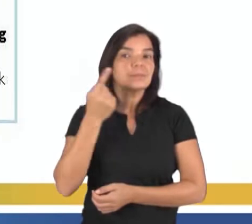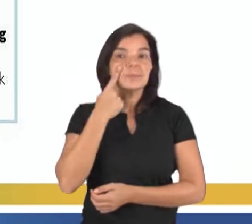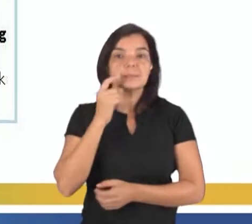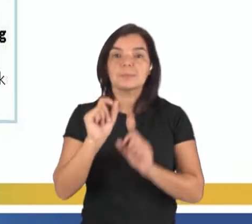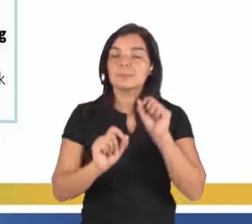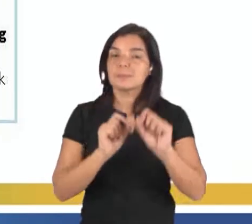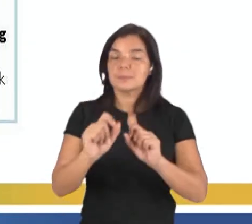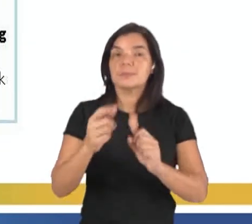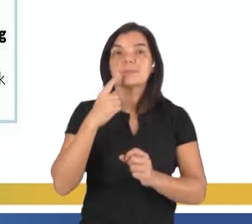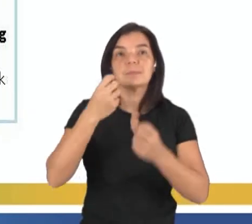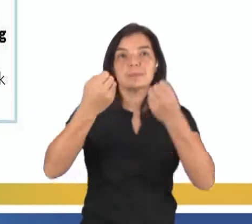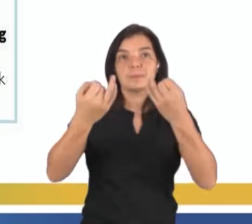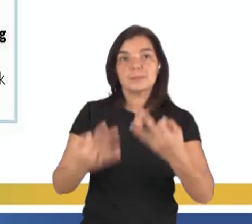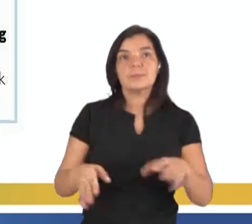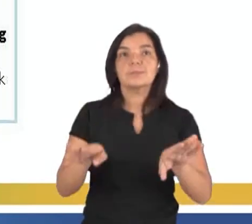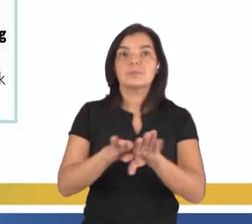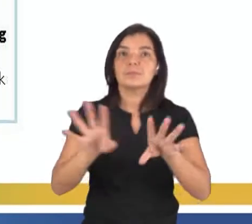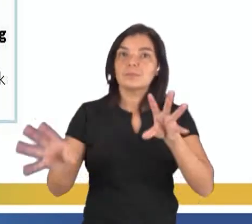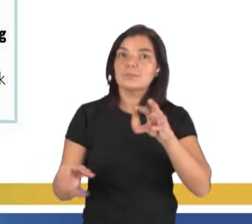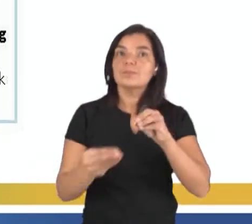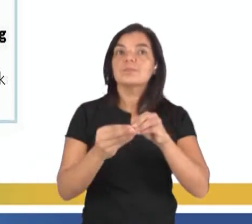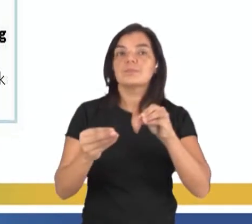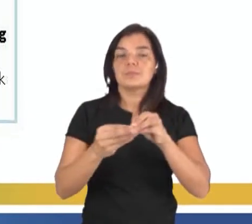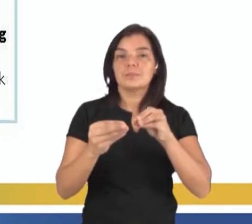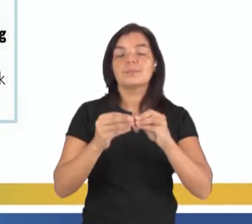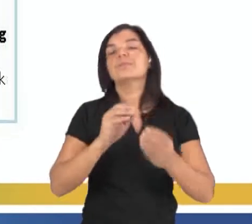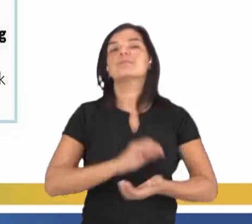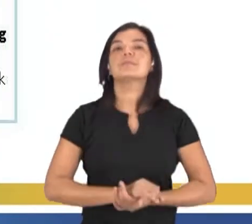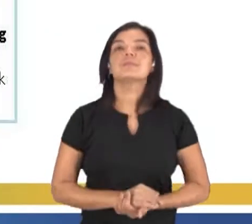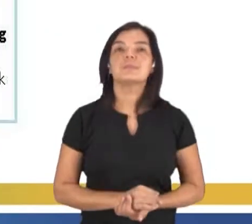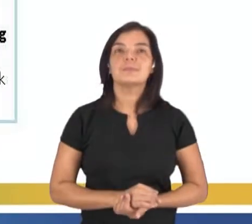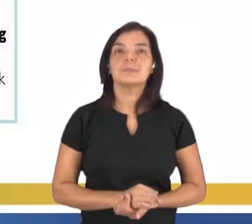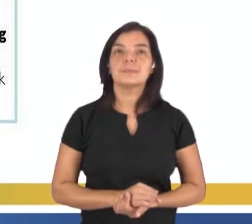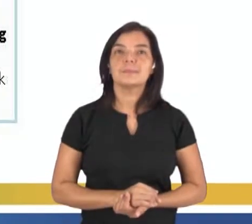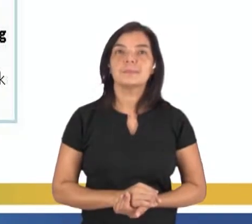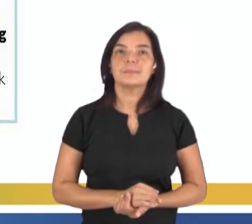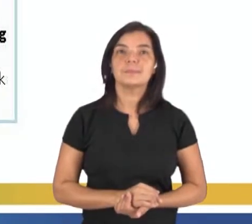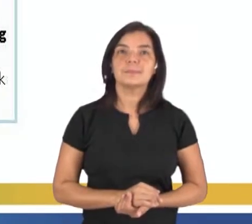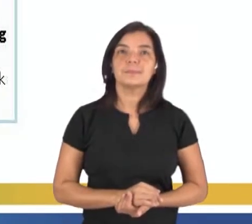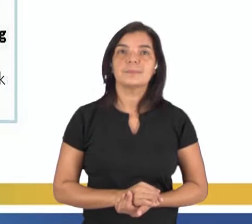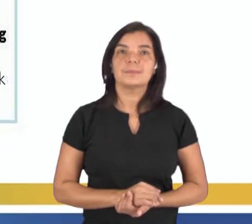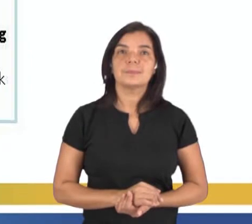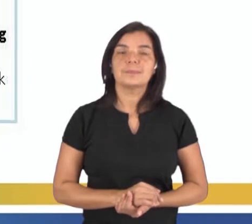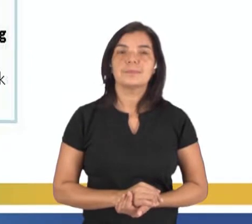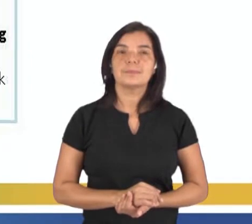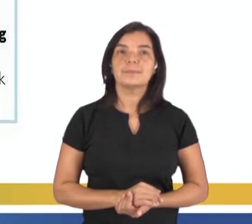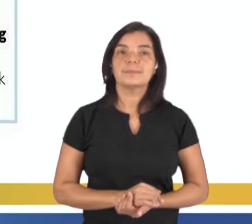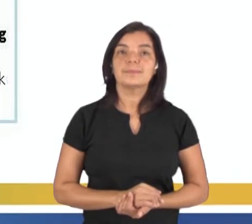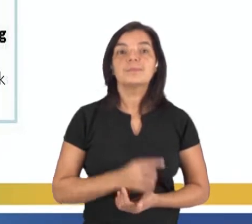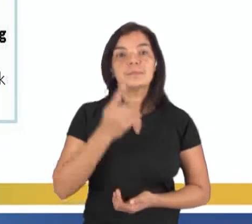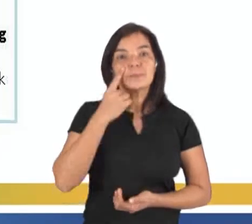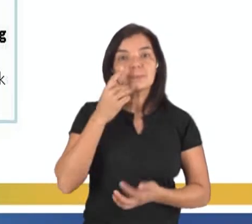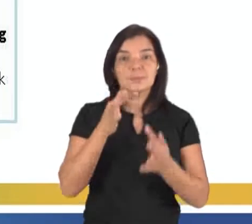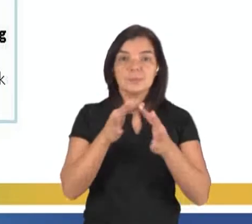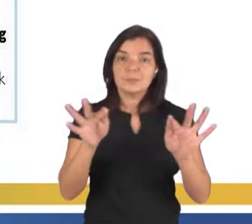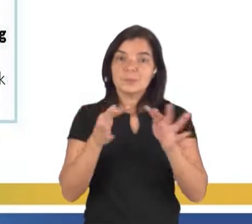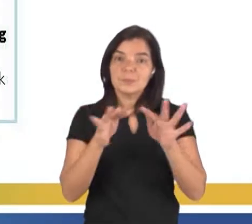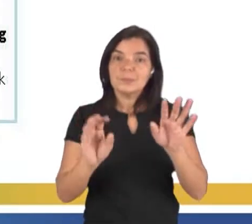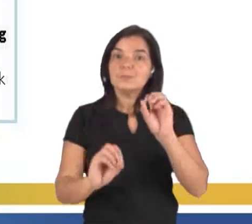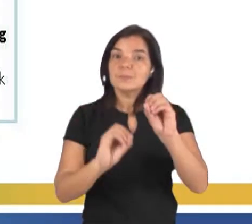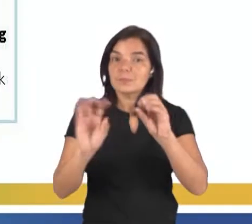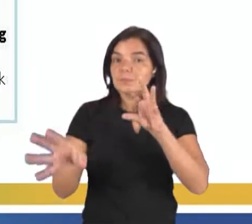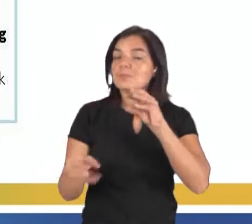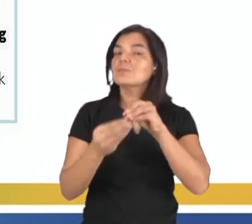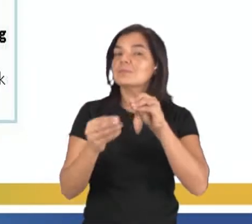observar aí, a gente fala sobre ações completas, completed actions, habits and facts in the past. A gente fala sobre aquelas ações que